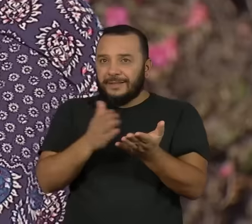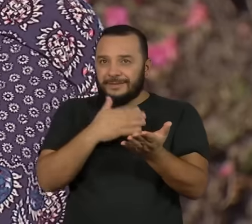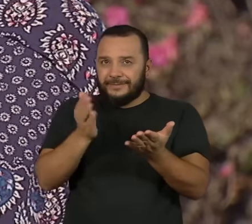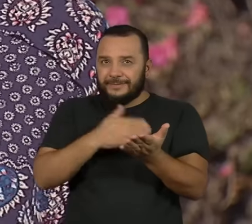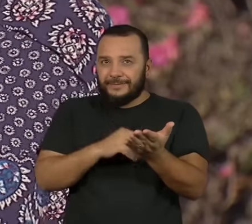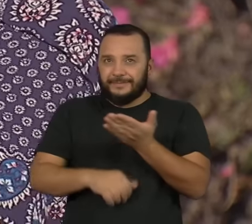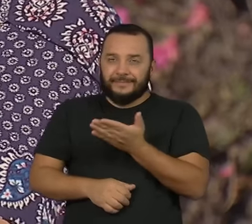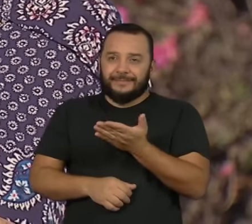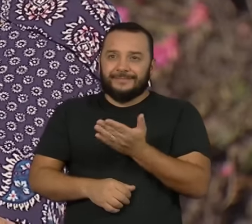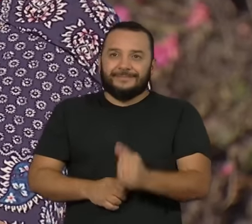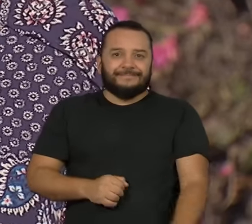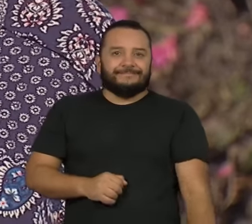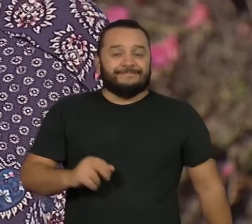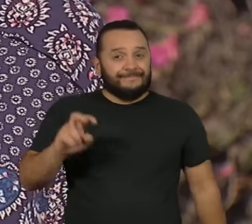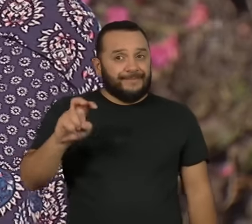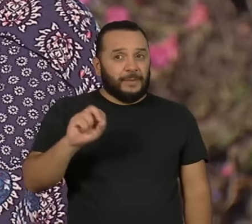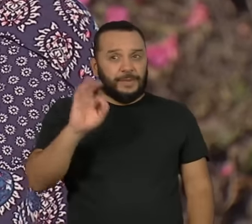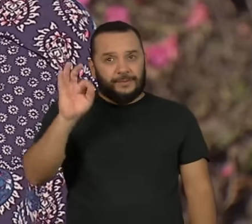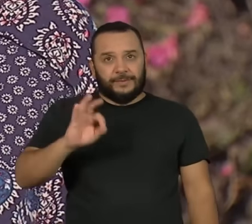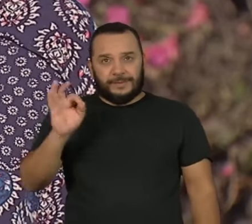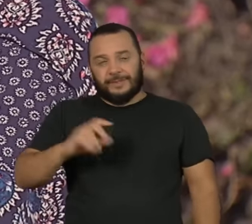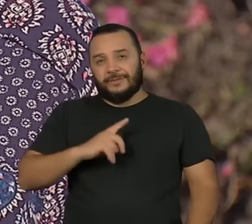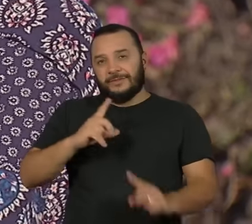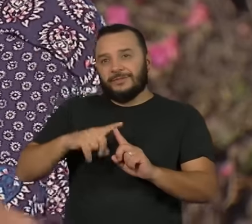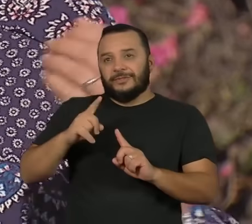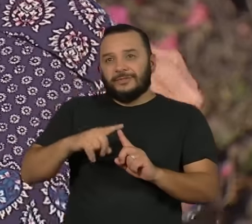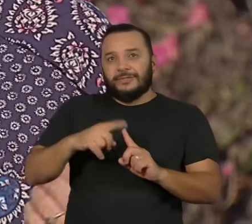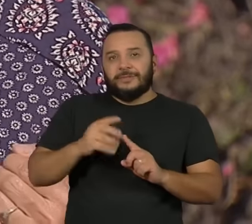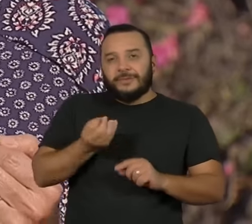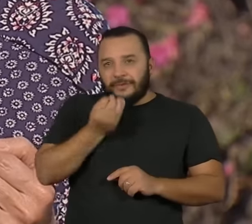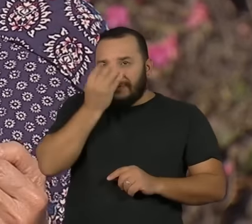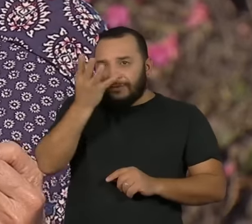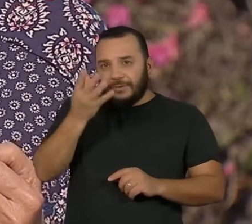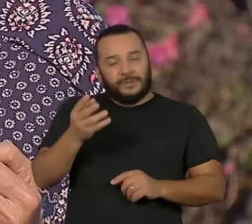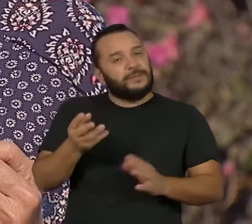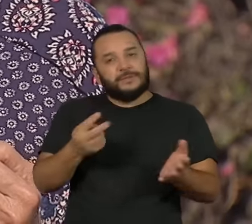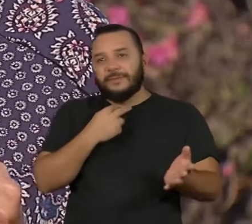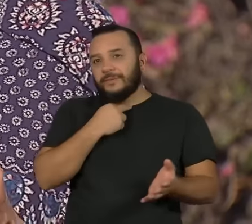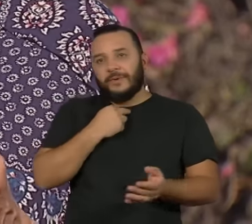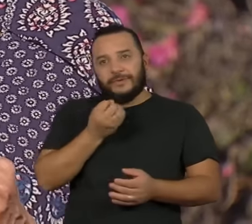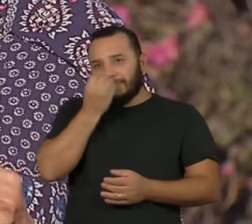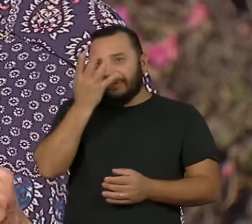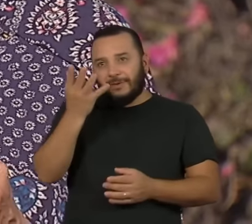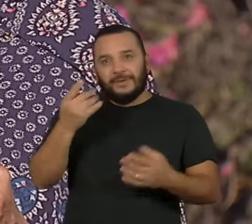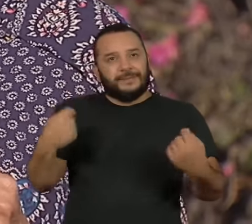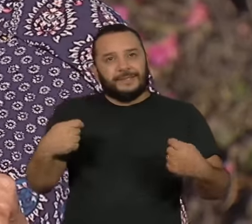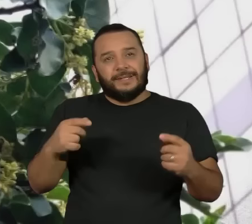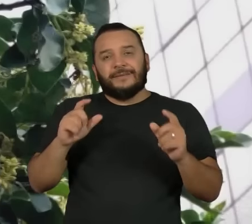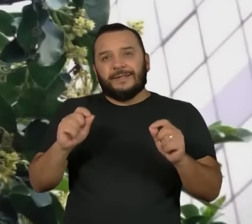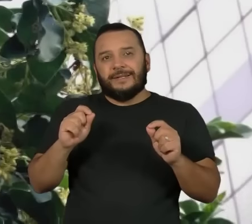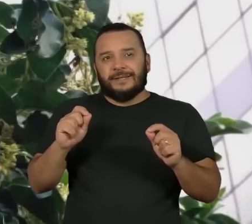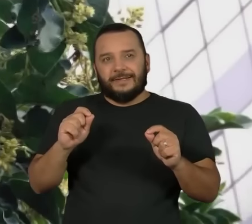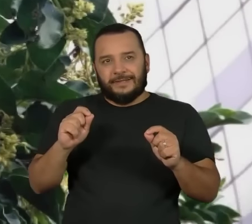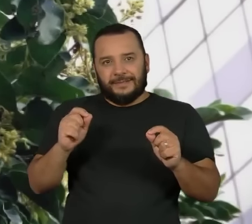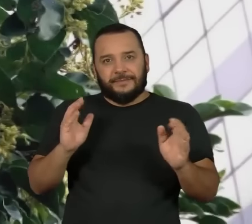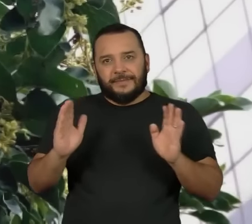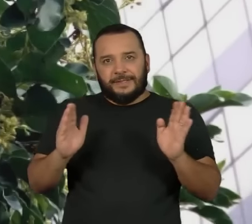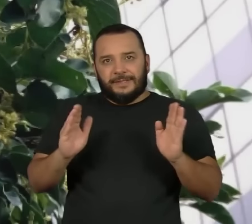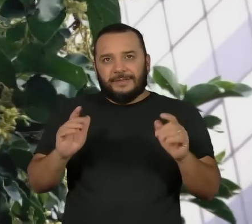Quase 50% das espécies floridas não deveriam estar floridas. Então deveriam florescer na